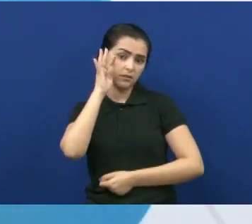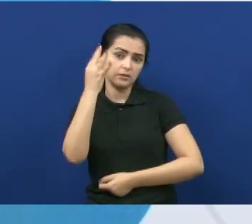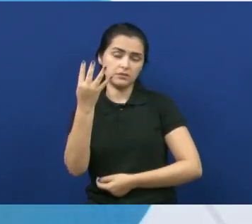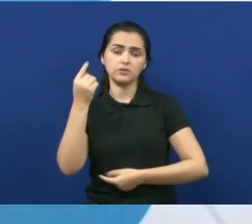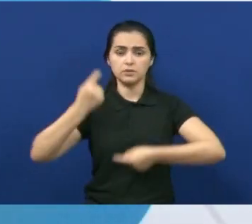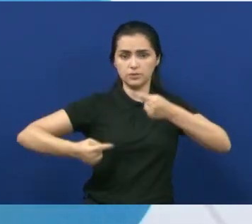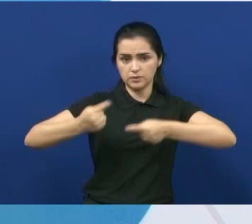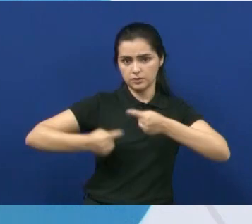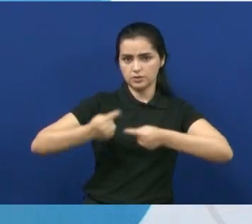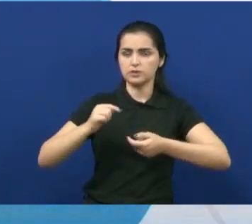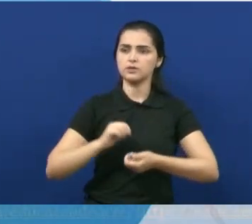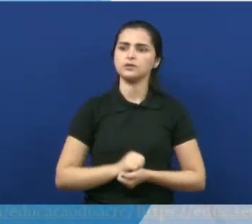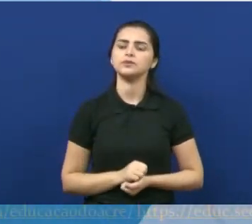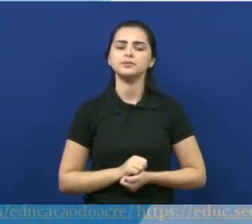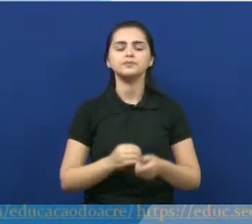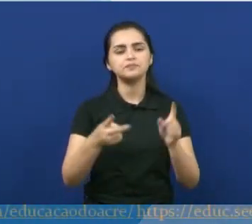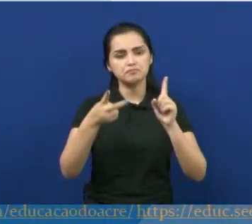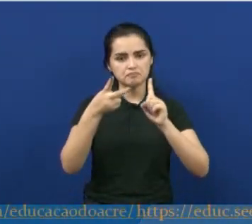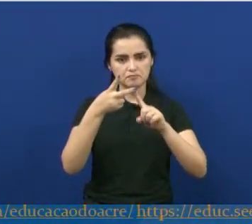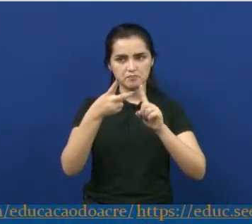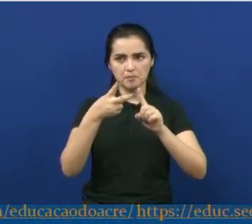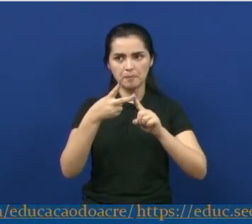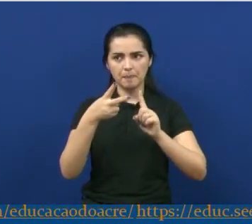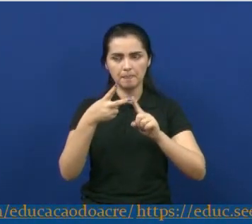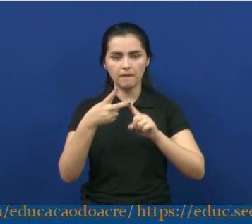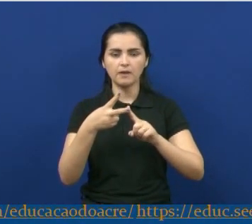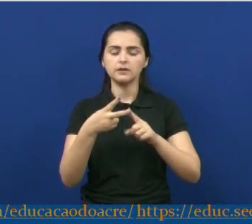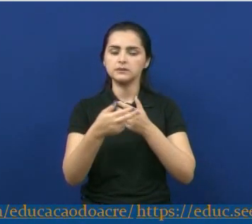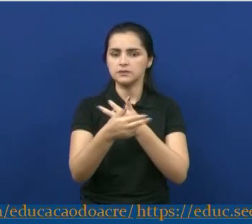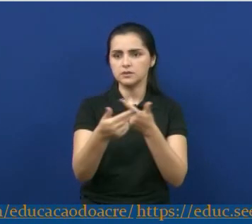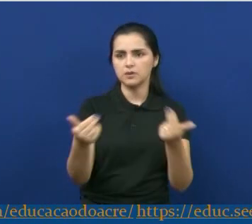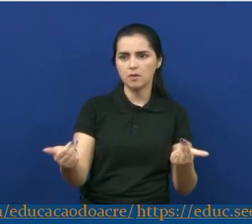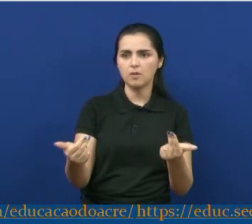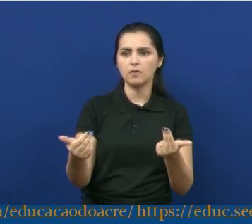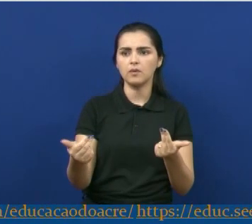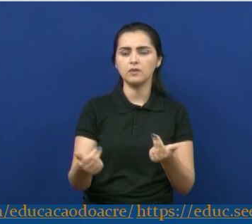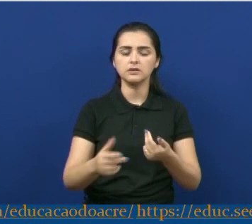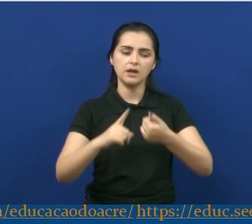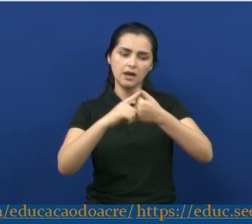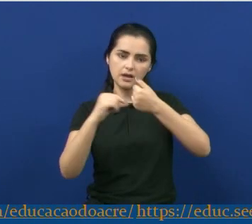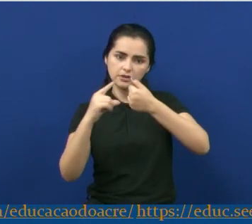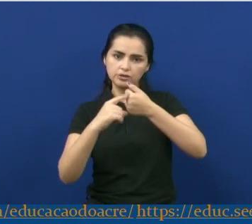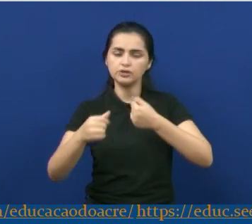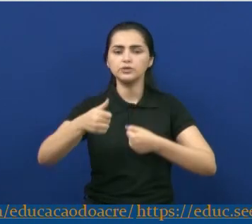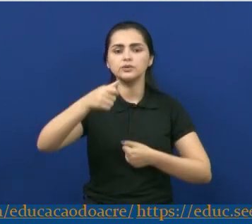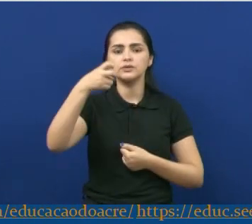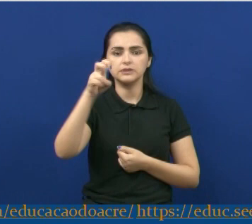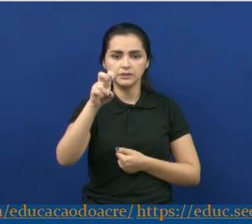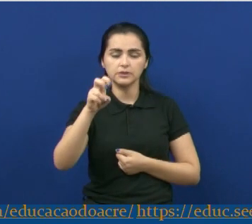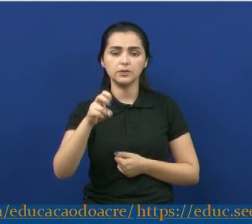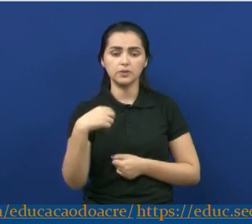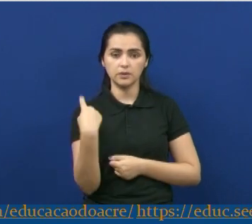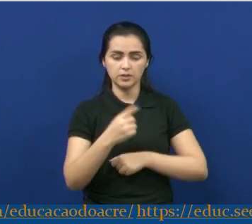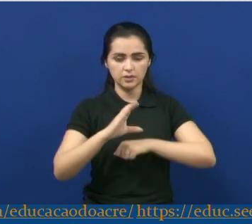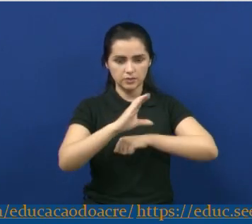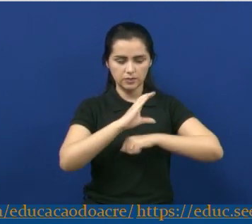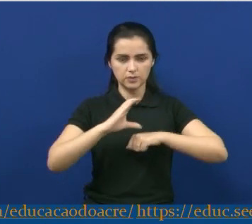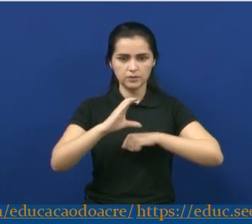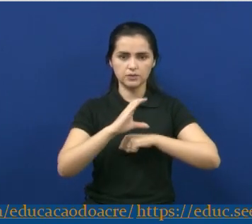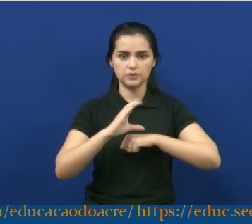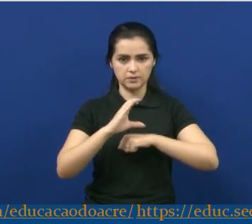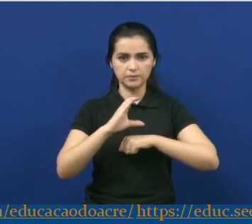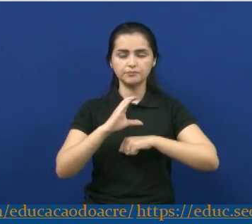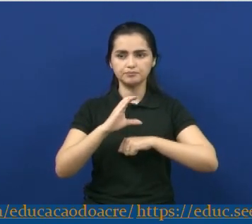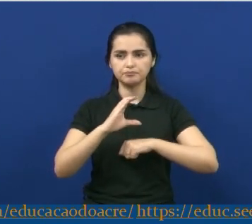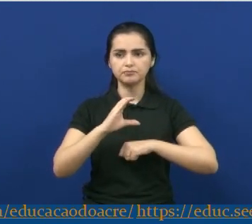políticas. O segundo, gente, algumas segundas coisas, traz o nosso artigo 5º da nossa Constituição. O artigo 5º da